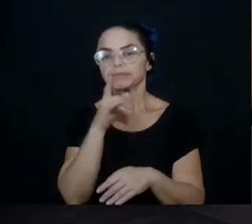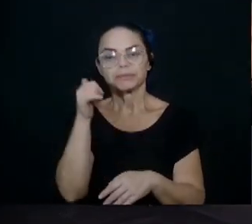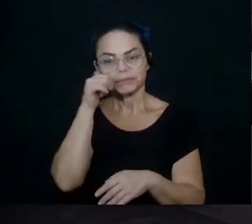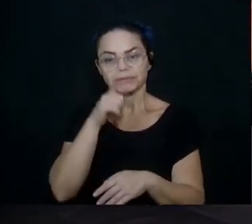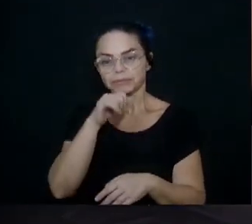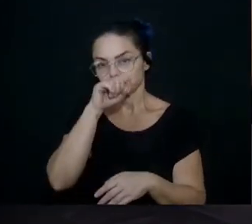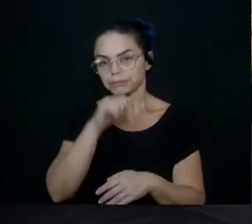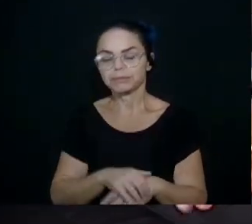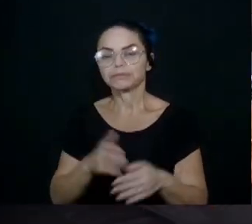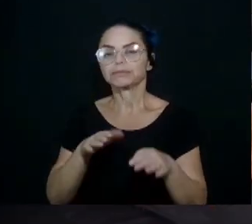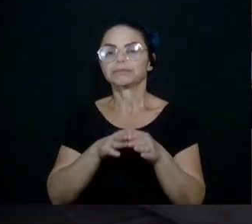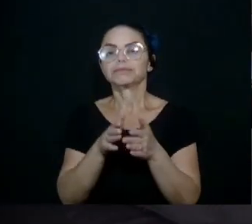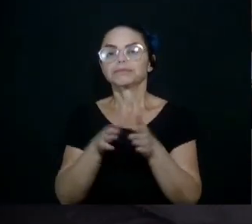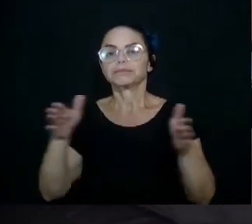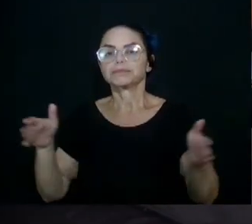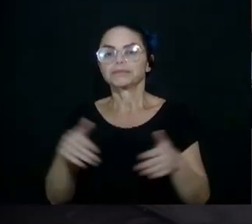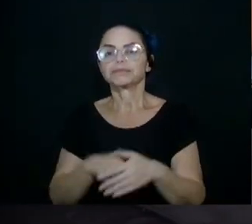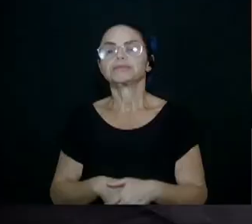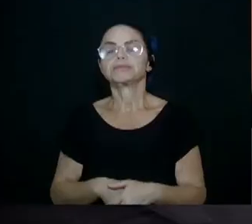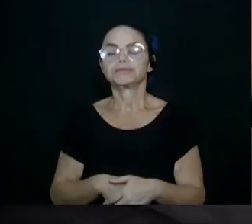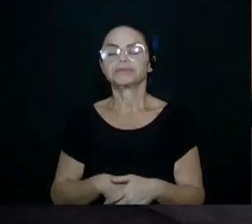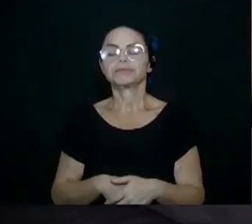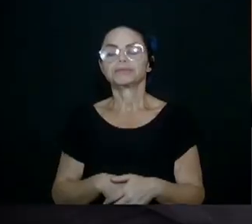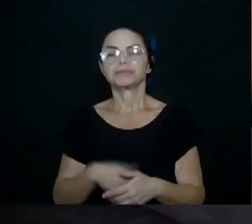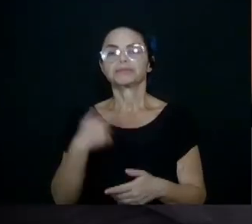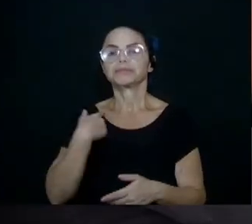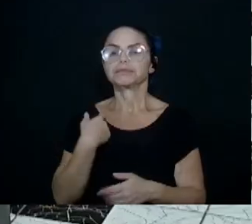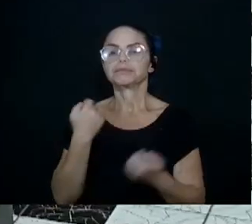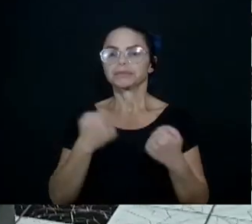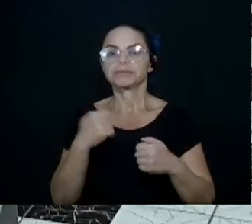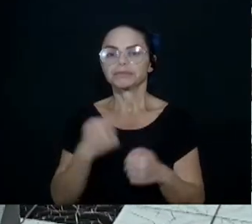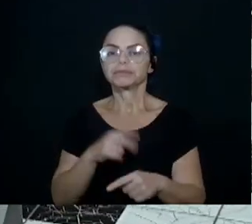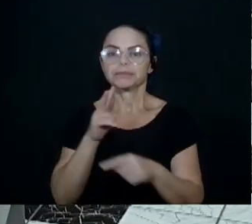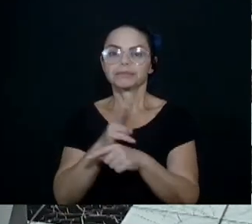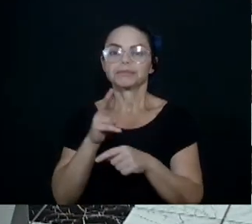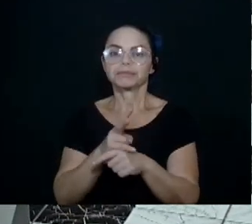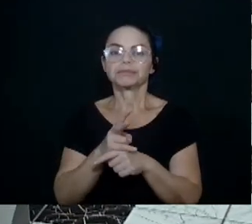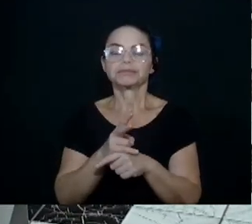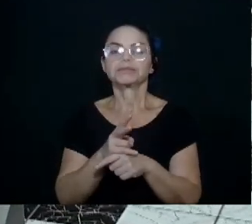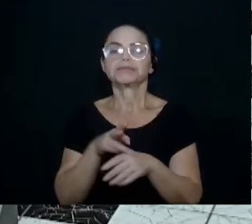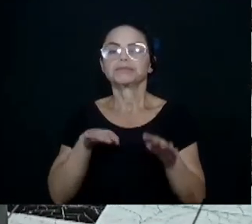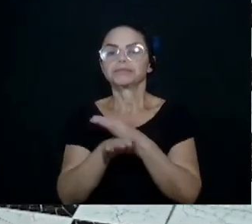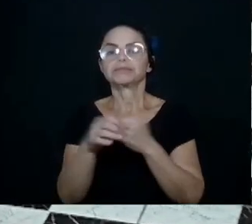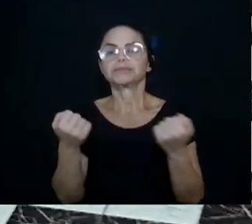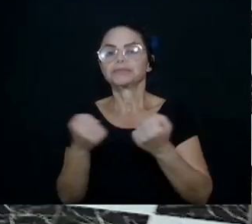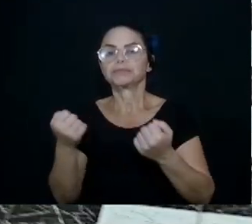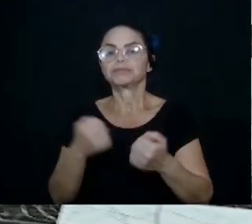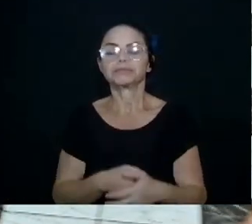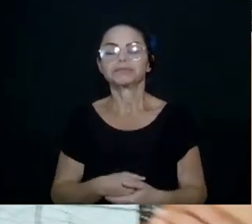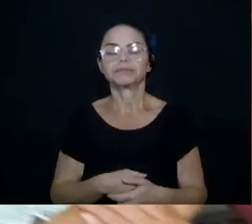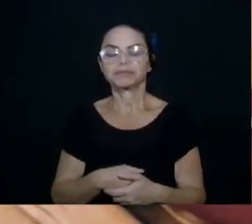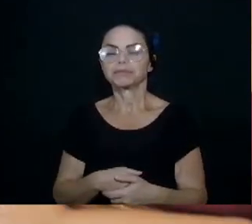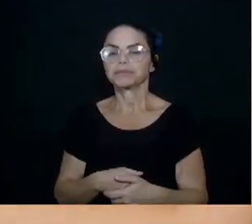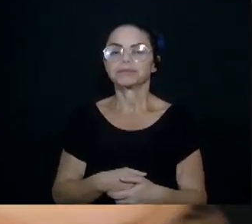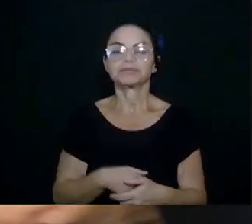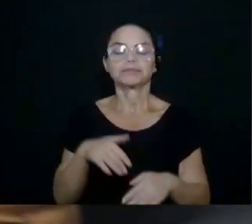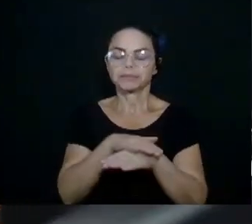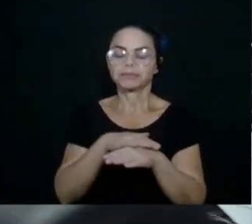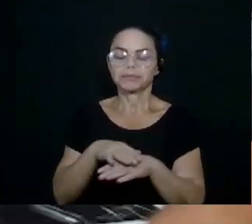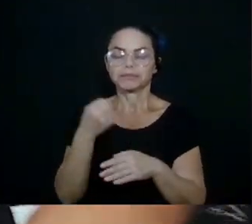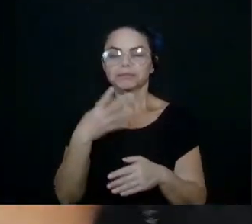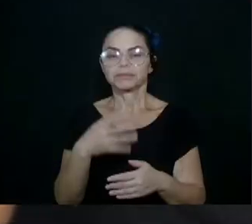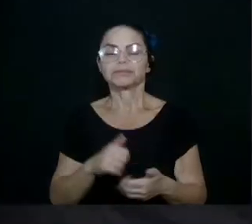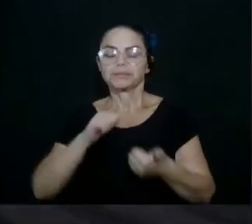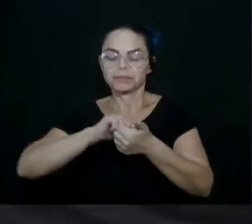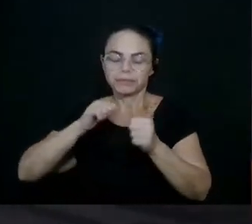minha barbearia, vou abrir e talvez eu vou tomar conta da garagem toda aí. E aí a gente foi com, né? Falou tudo bem. Foi se adaptando, no